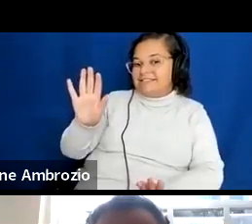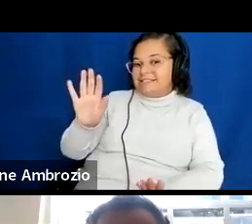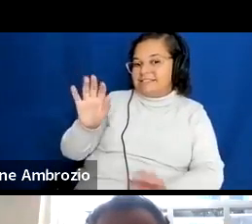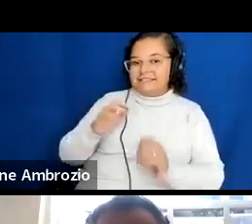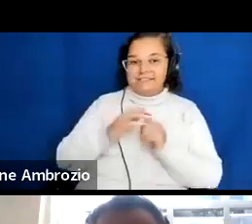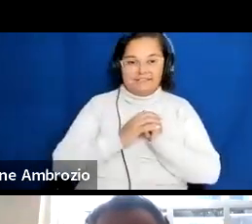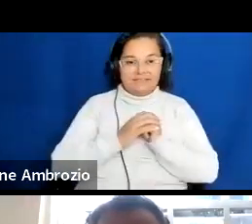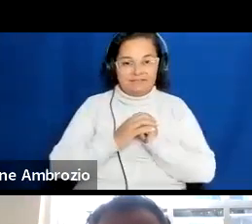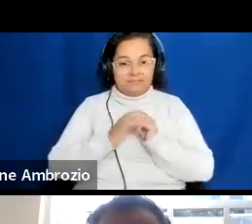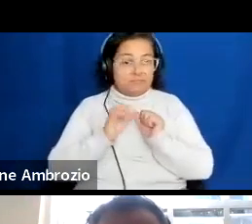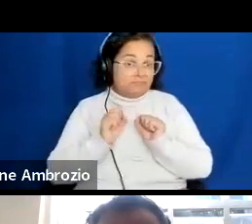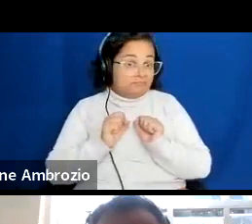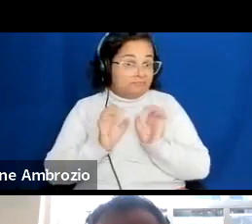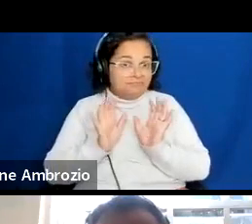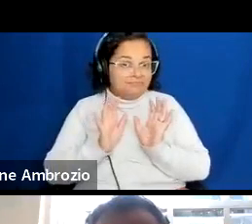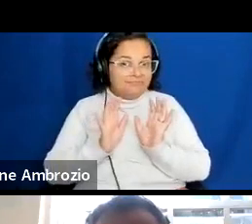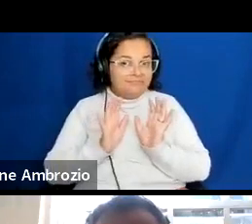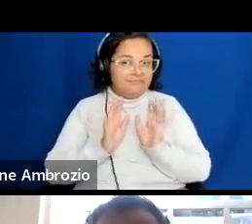Ok.